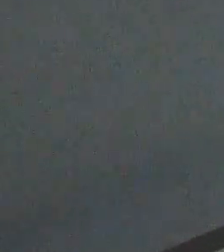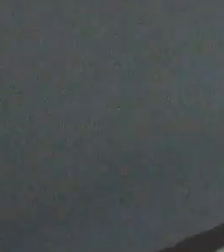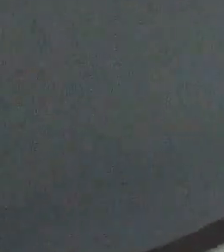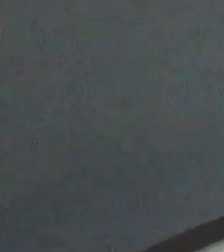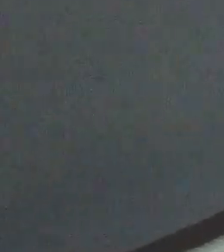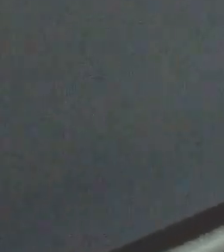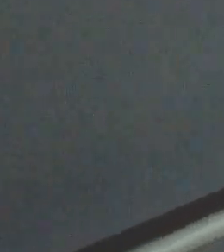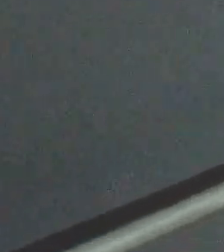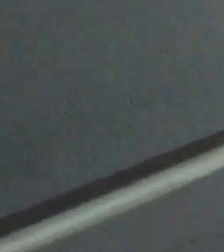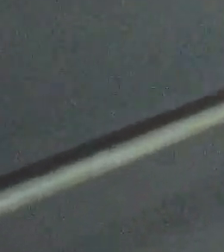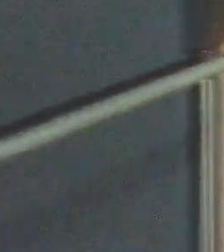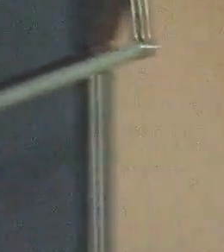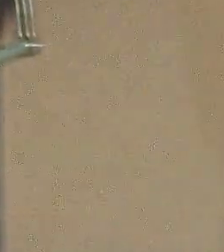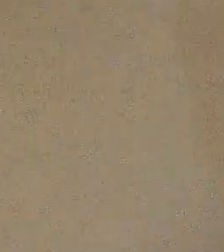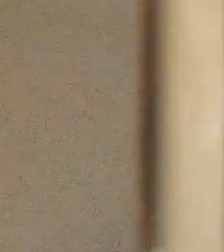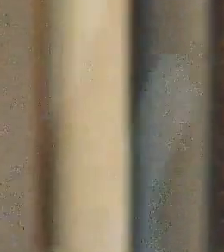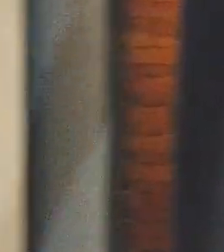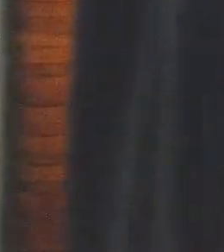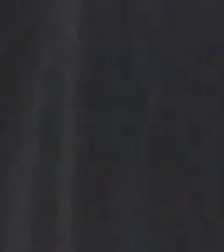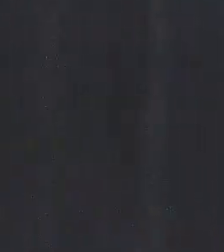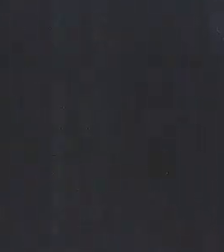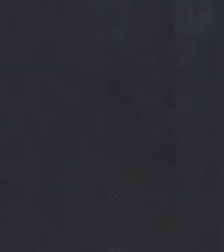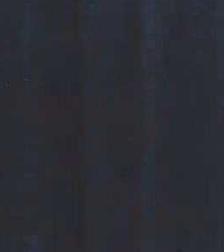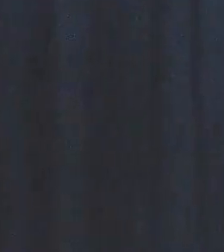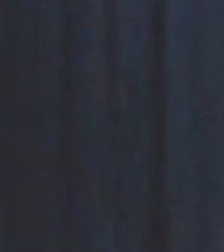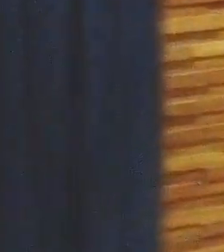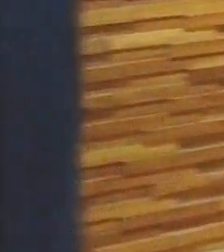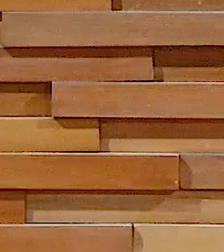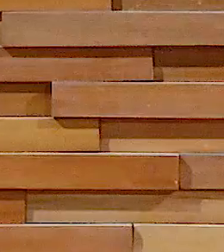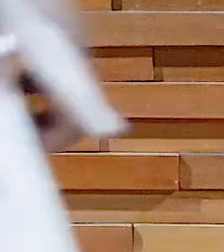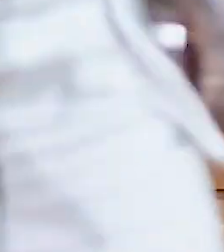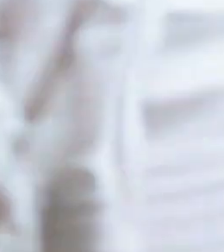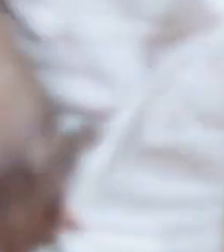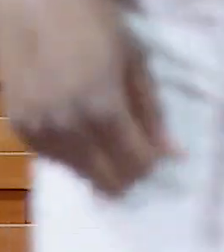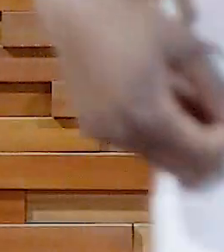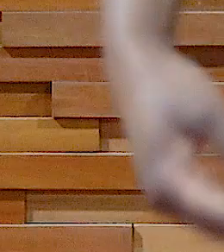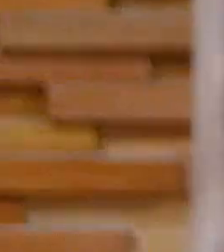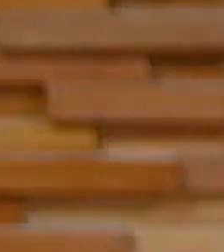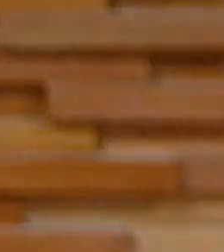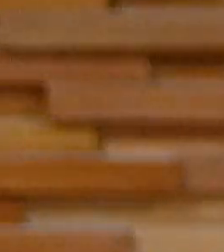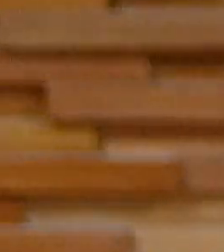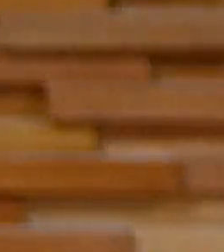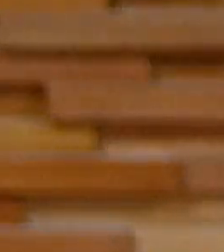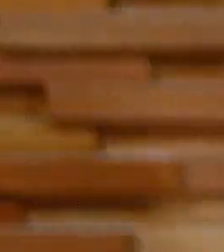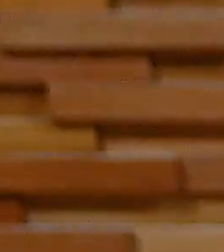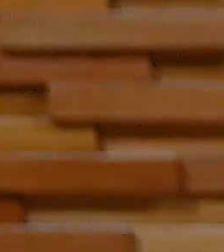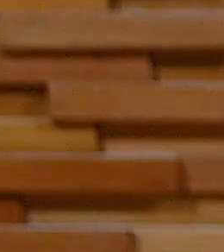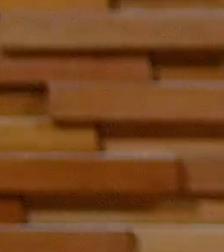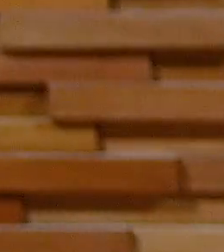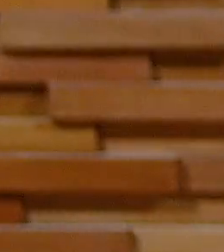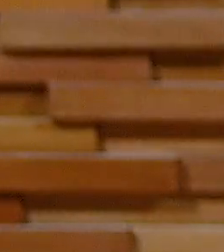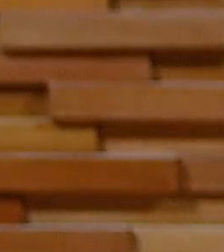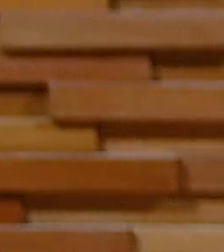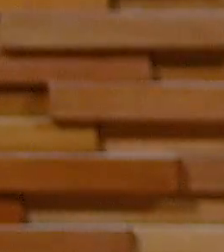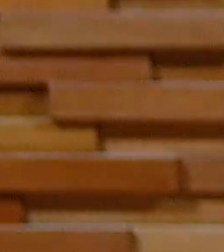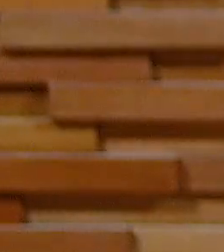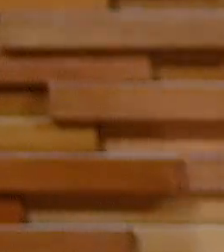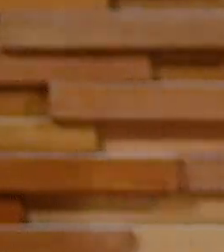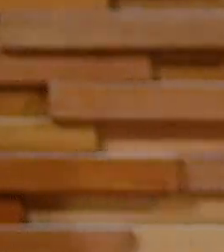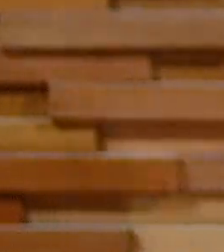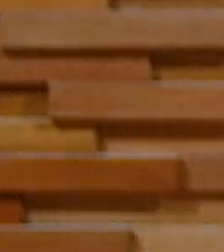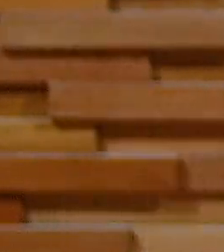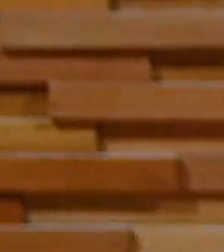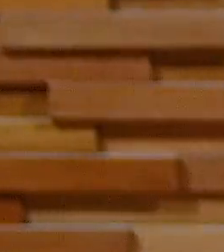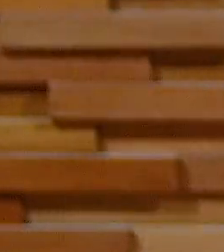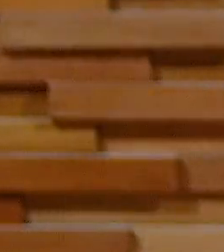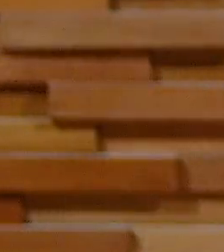Sou Yane Silva Alves, servidora do TJRJ, integrante do GT Mulheres Negras. Entra na sala e se senta em uma cadeira. Ela é uma mulher negra, veste